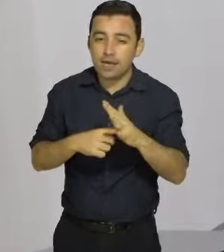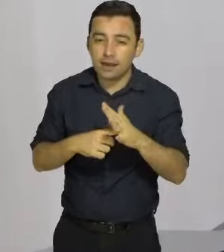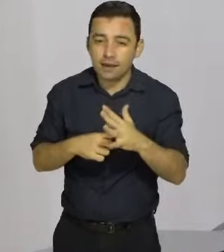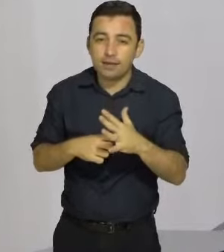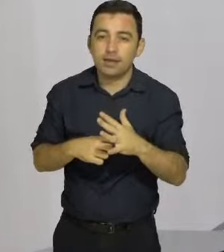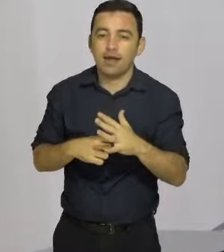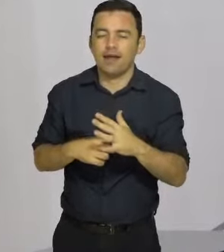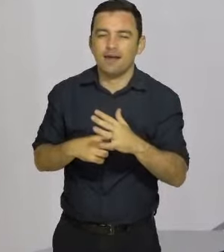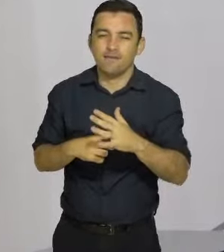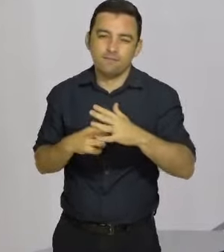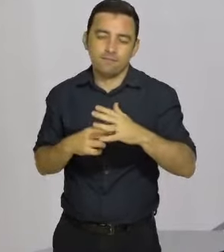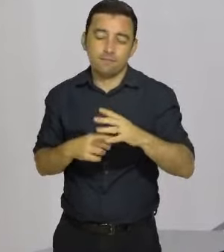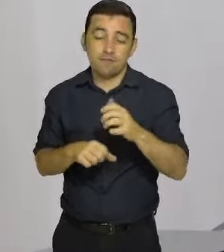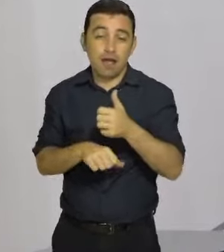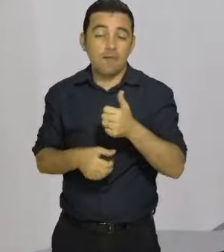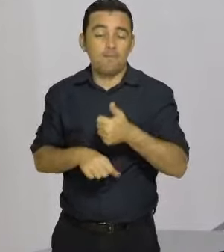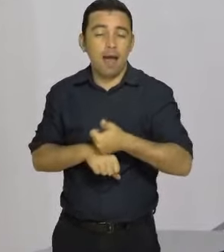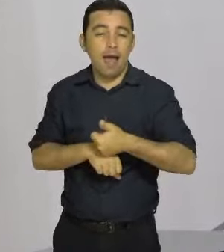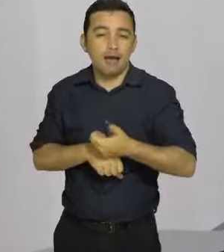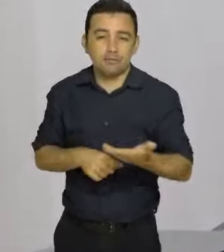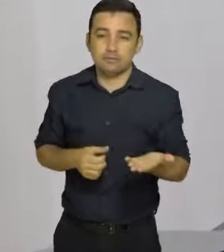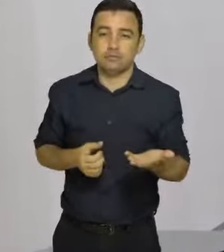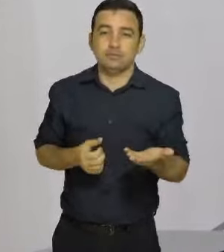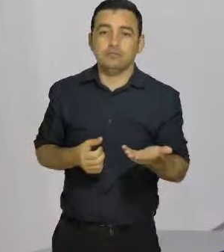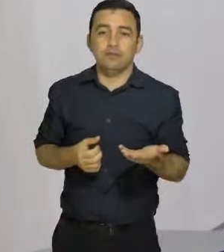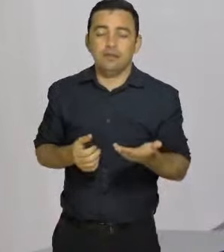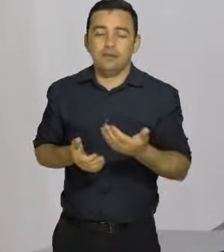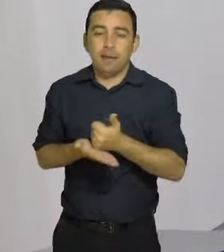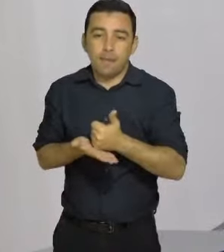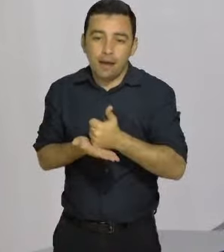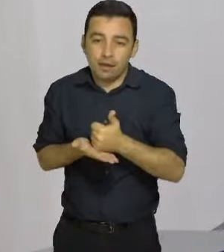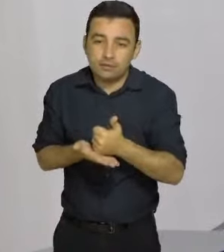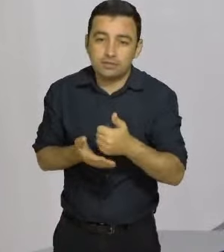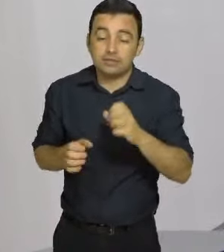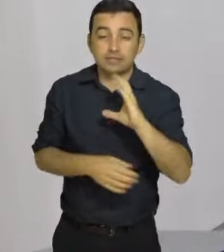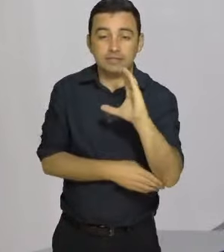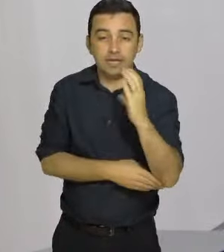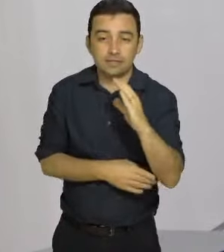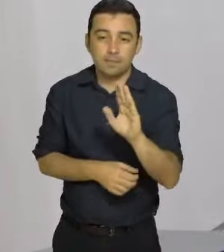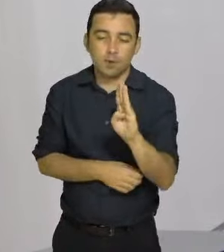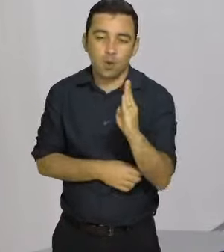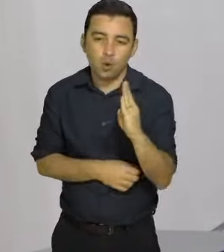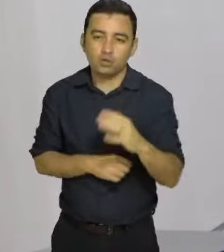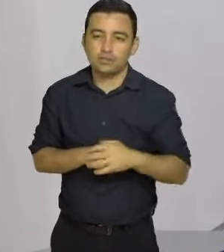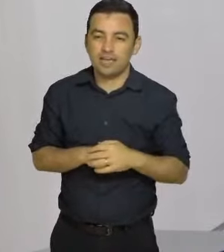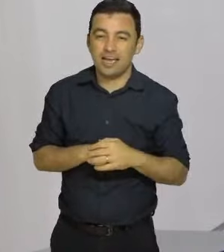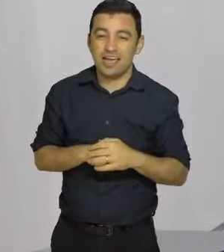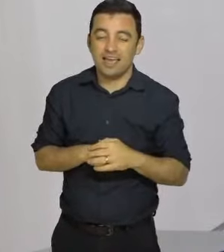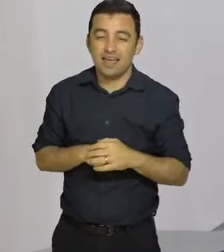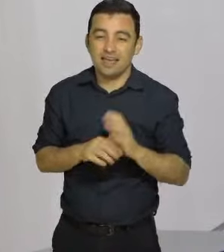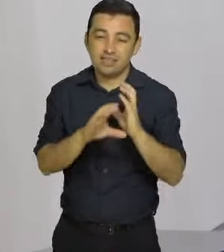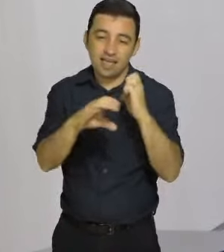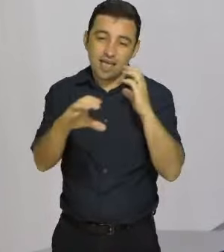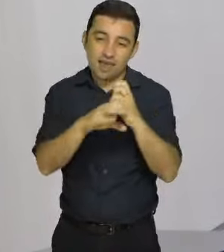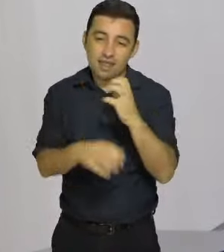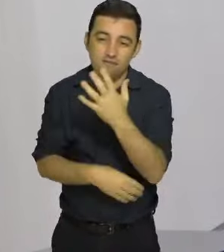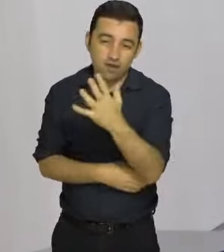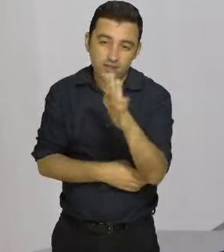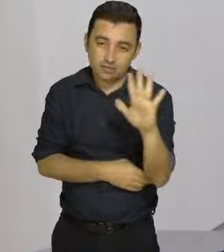farmacologia, ciências biológicas, engenharia florestal,